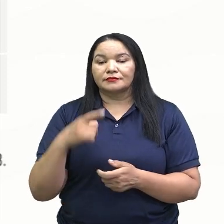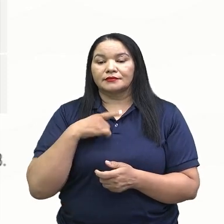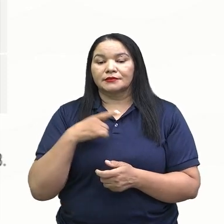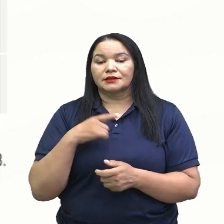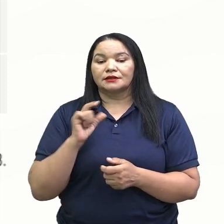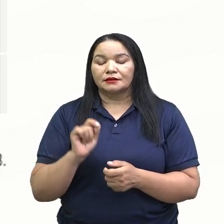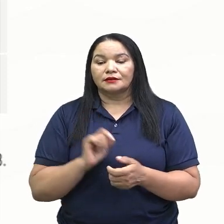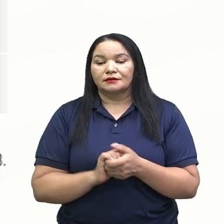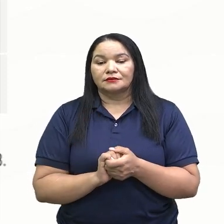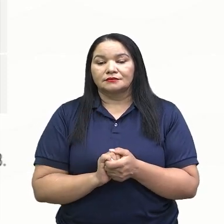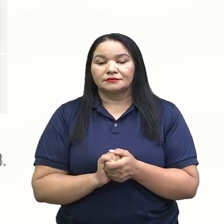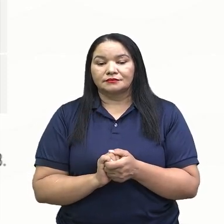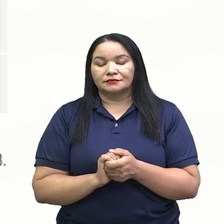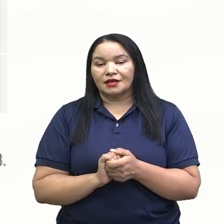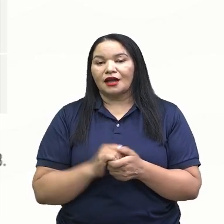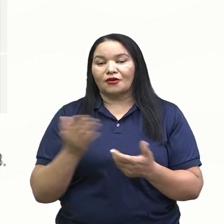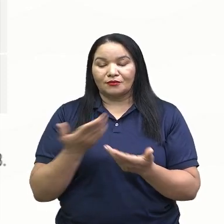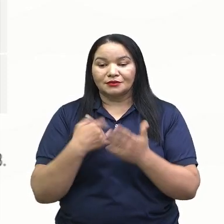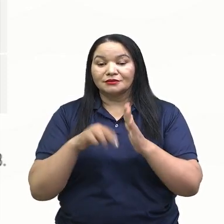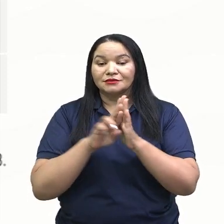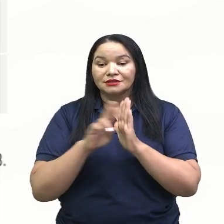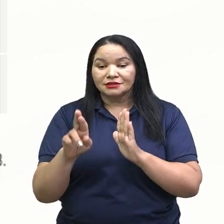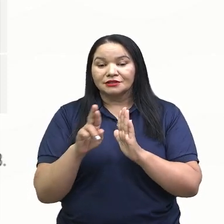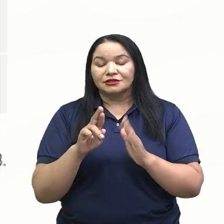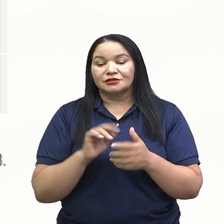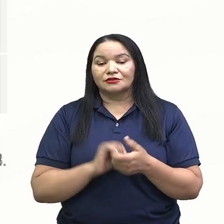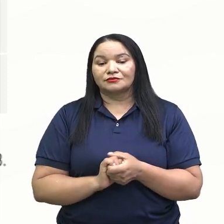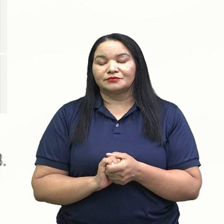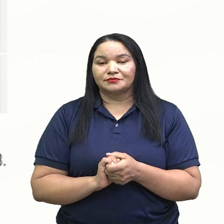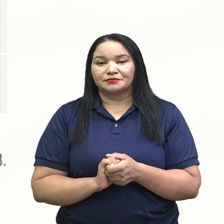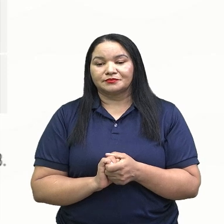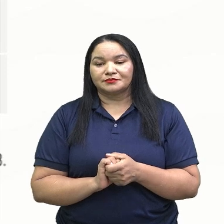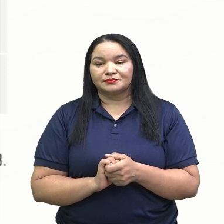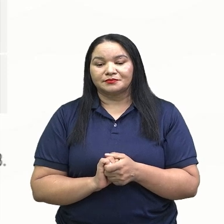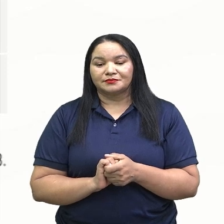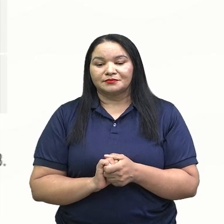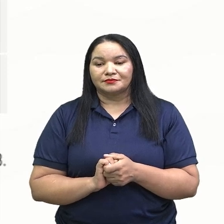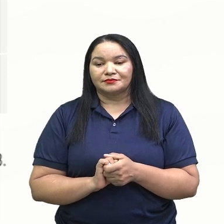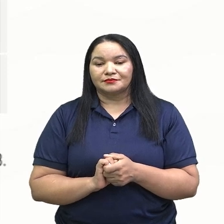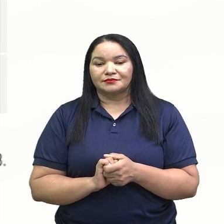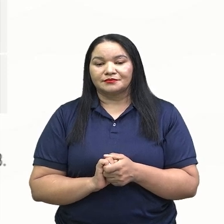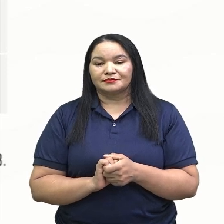aí a última representação, que é a representação